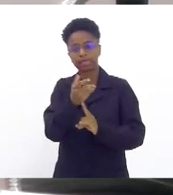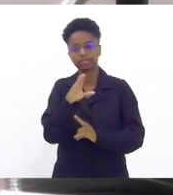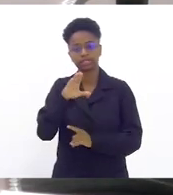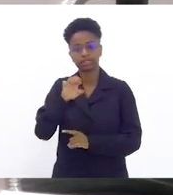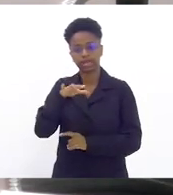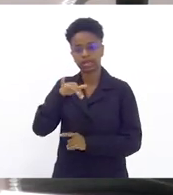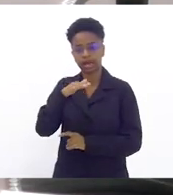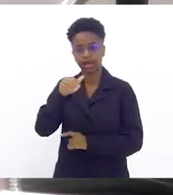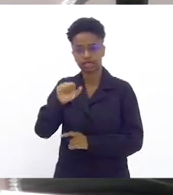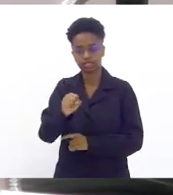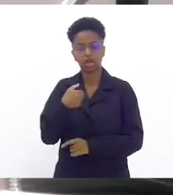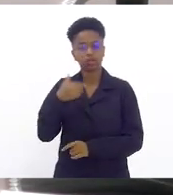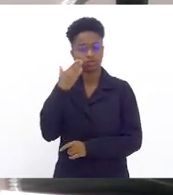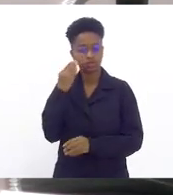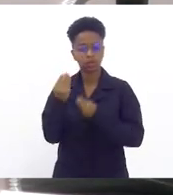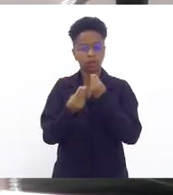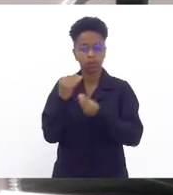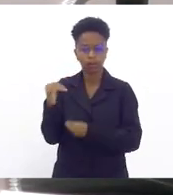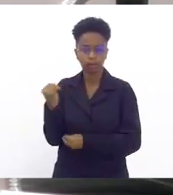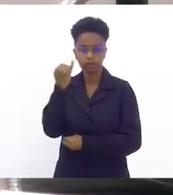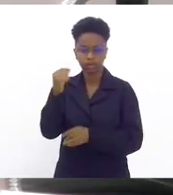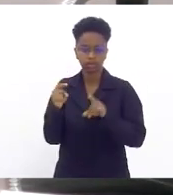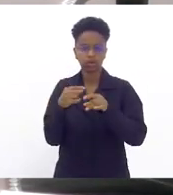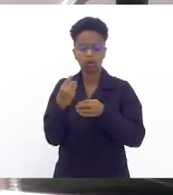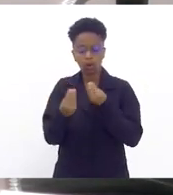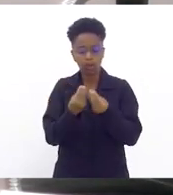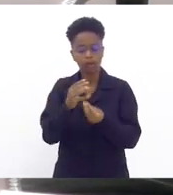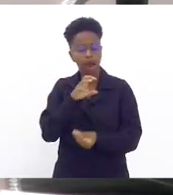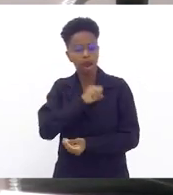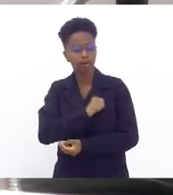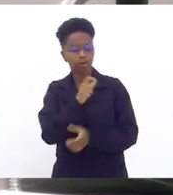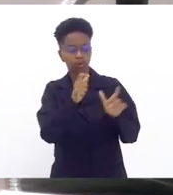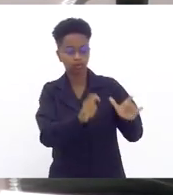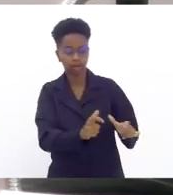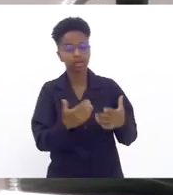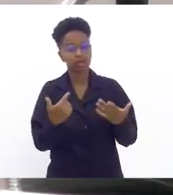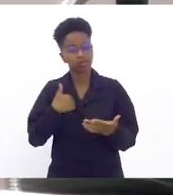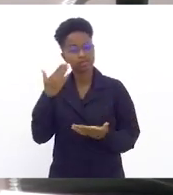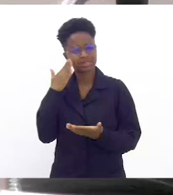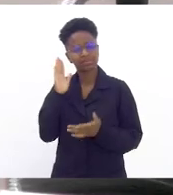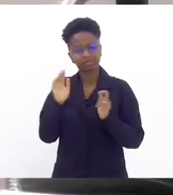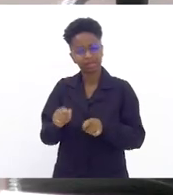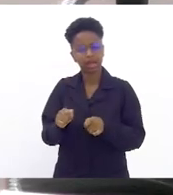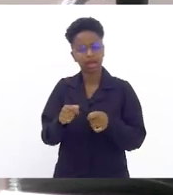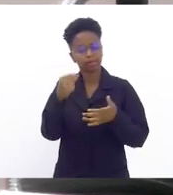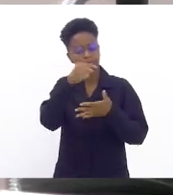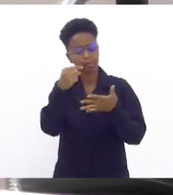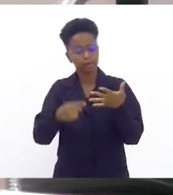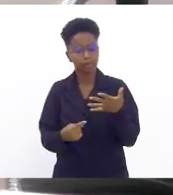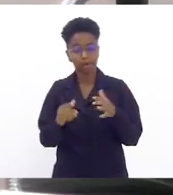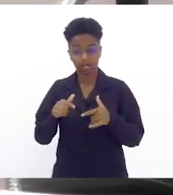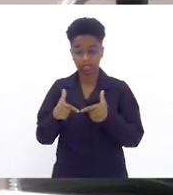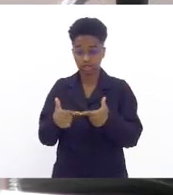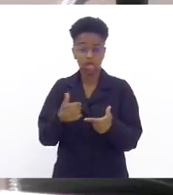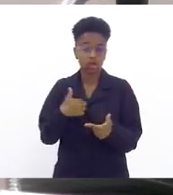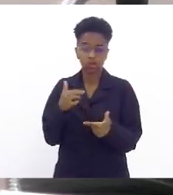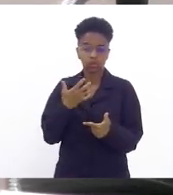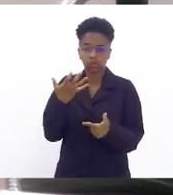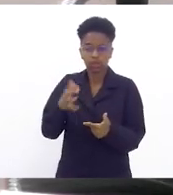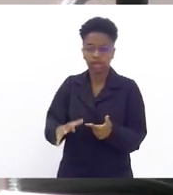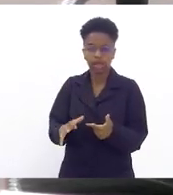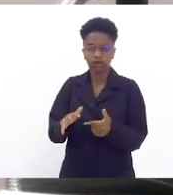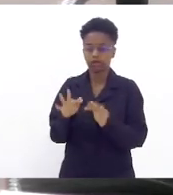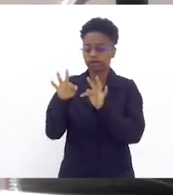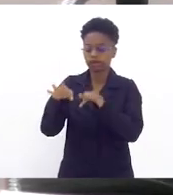é importante enquanto a Gente Se dedique ama aquele local então é a gente viu que dá para fazer muita coisa eu não quero só é terminar esse